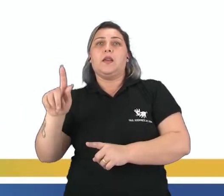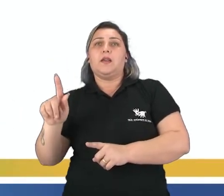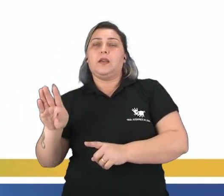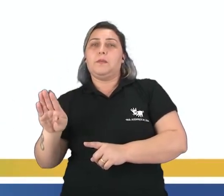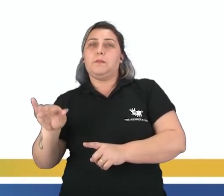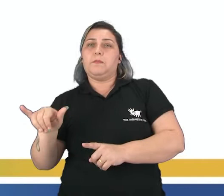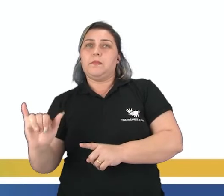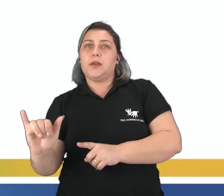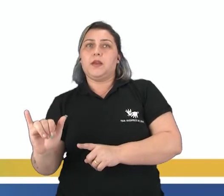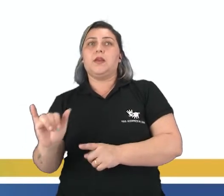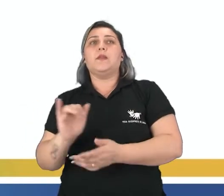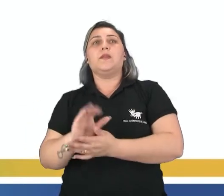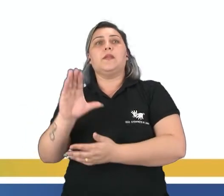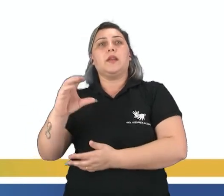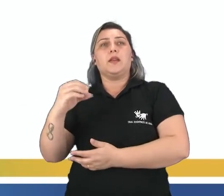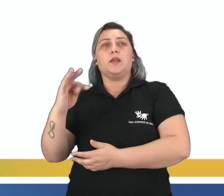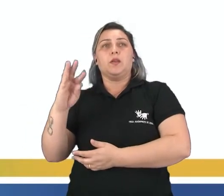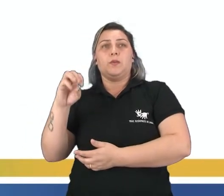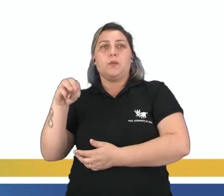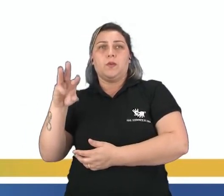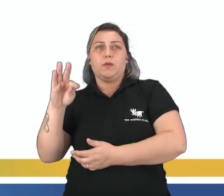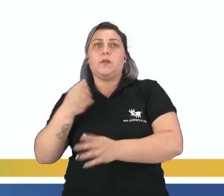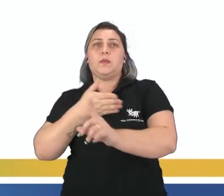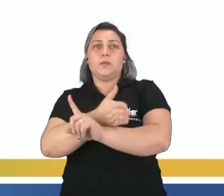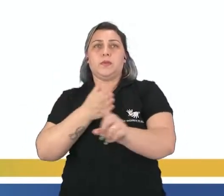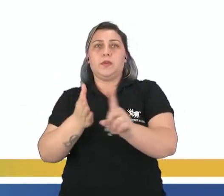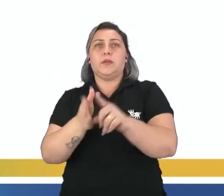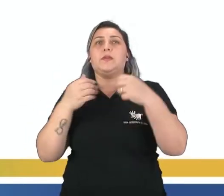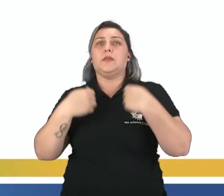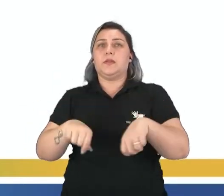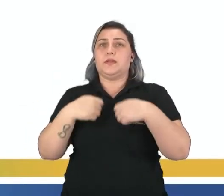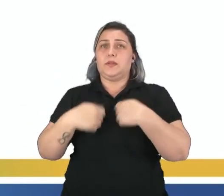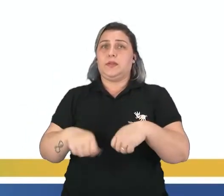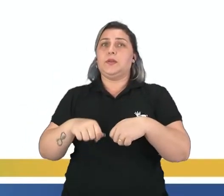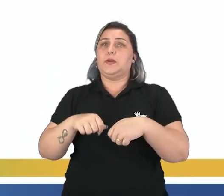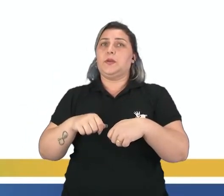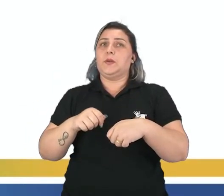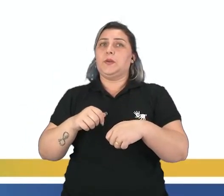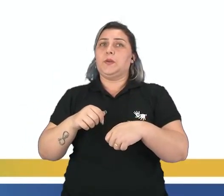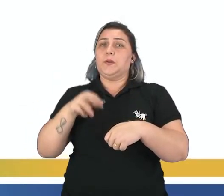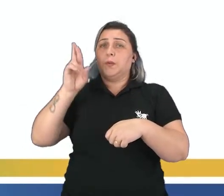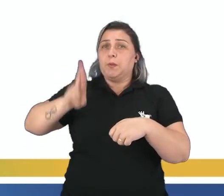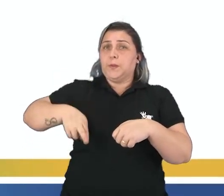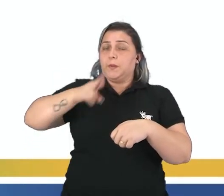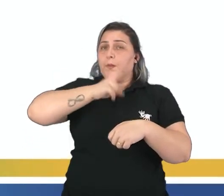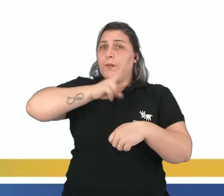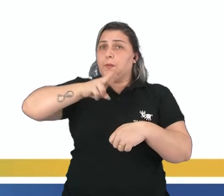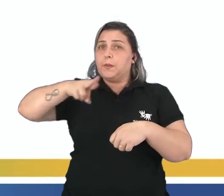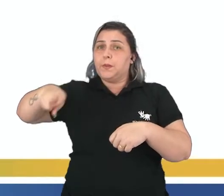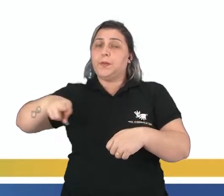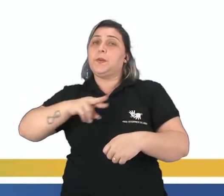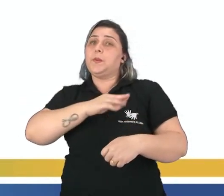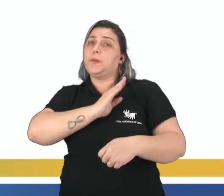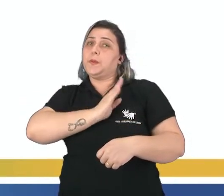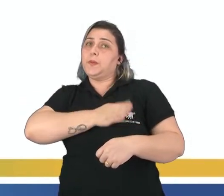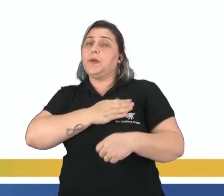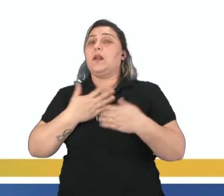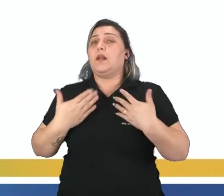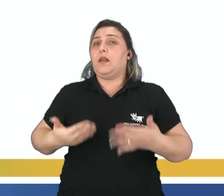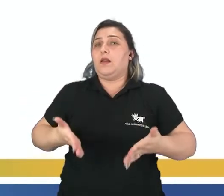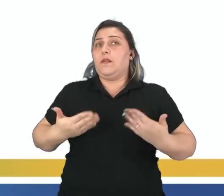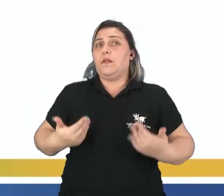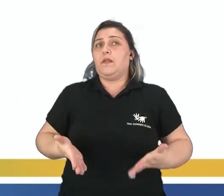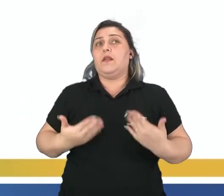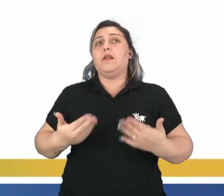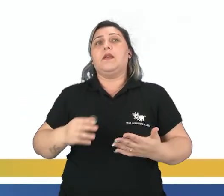né? Os ectomorfos, nós temos as modalidades que necessitam de resistência cardiorrespiratória e leveza, como